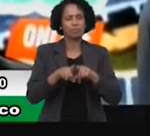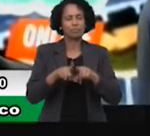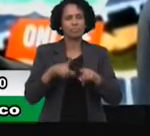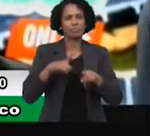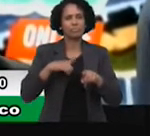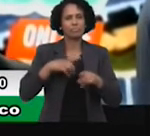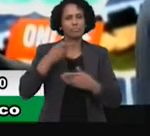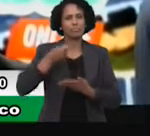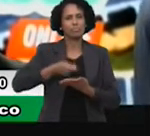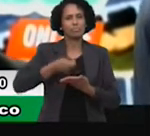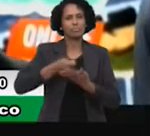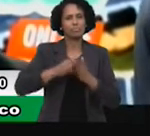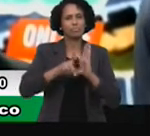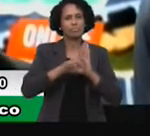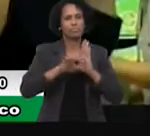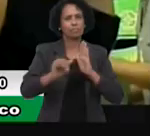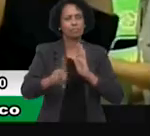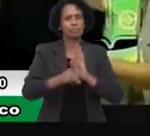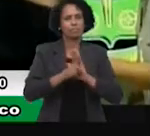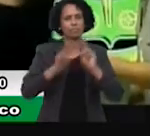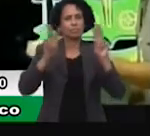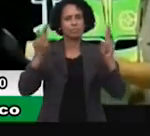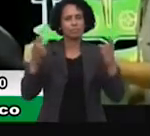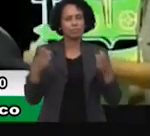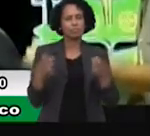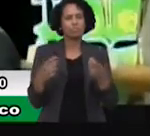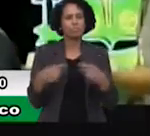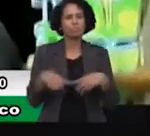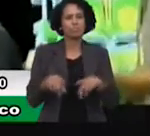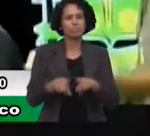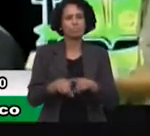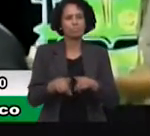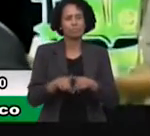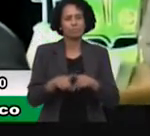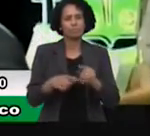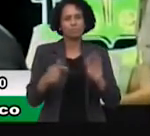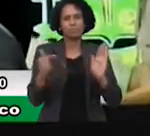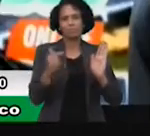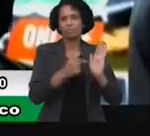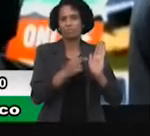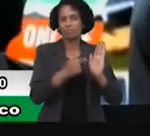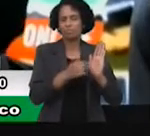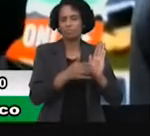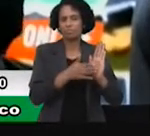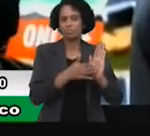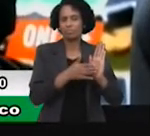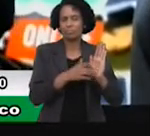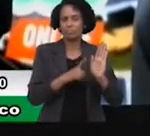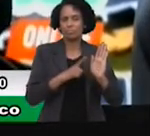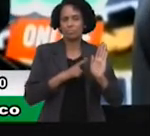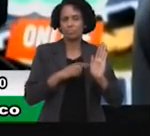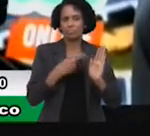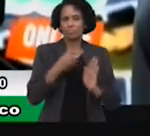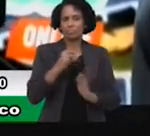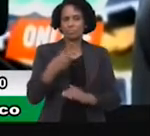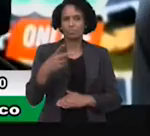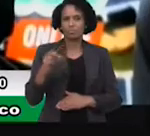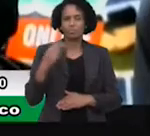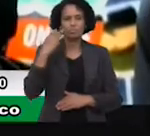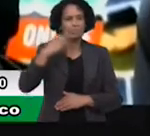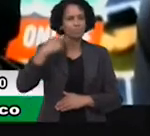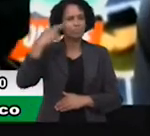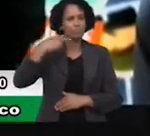do tema, senhor presidente. Lembrando que esse PLC contém uma emenda de número 1/2020, de autoria do novo vereador Toniolo, líder do